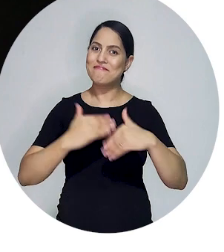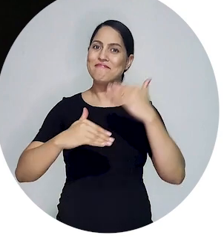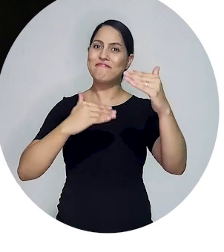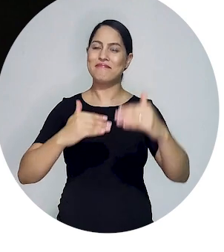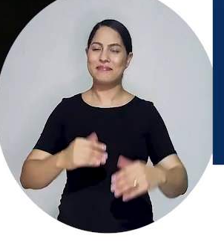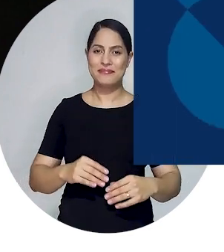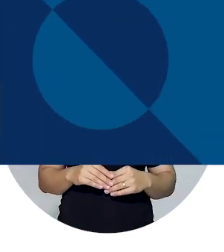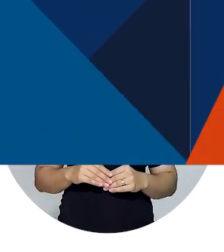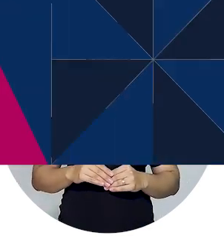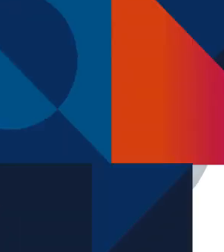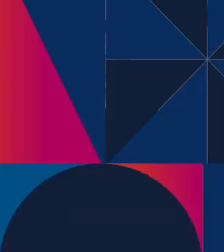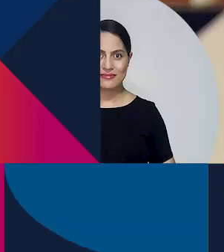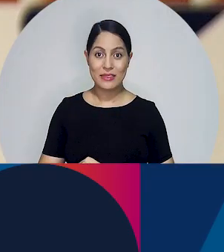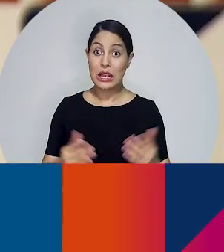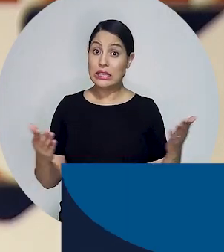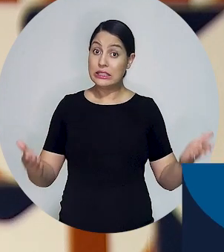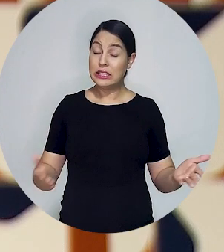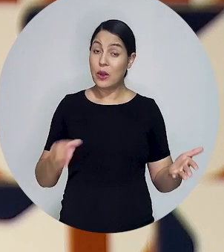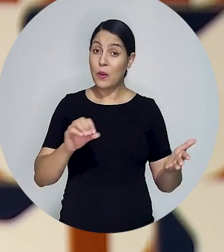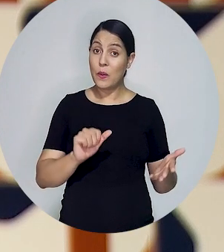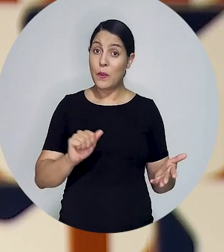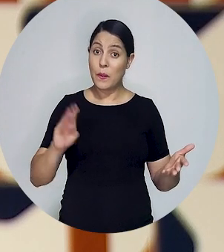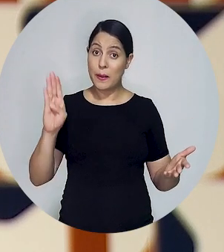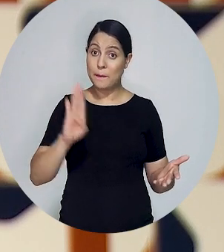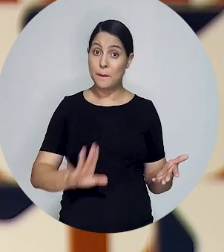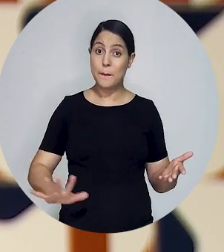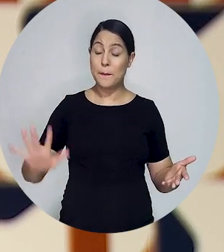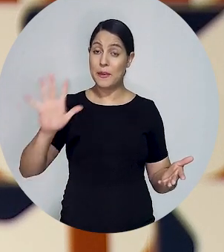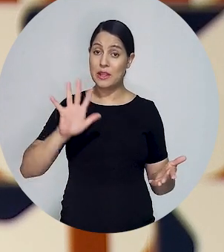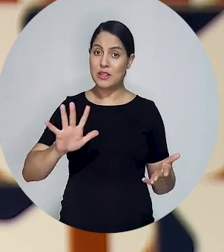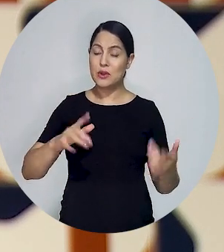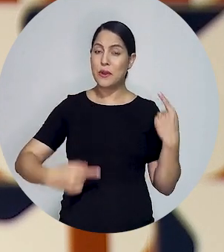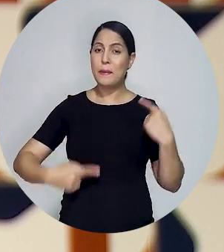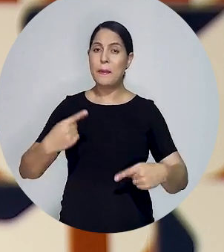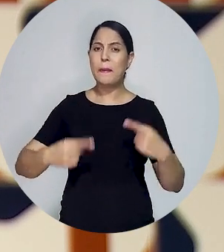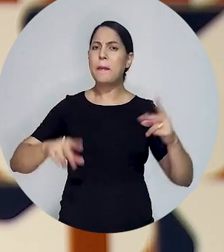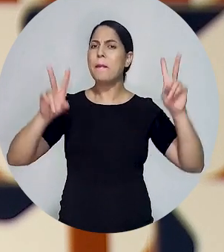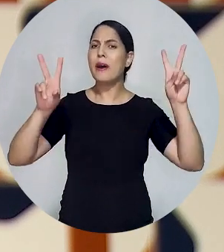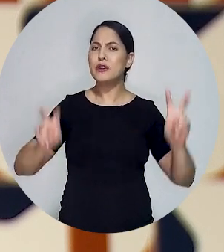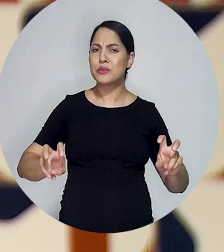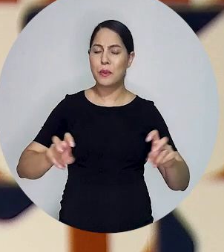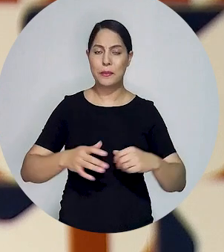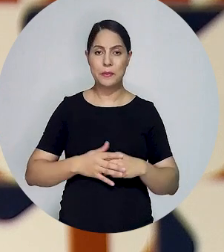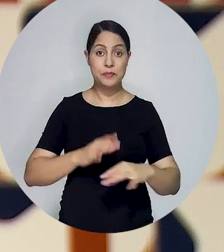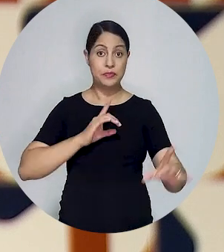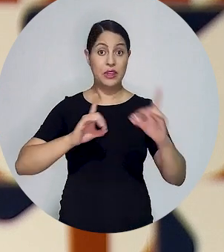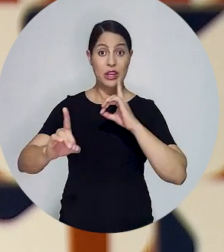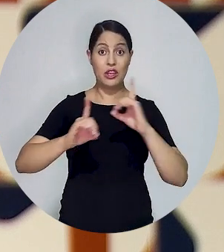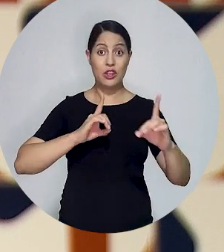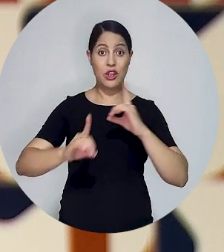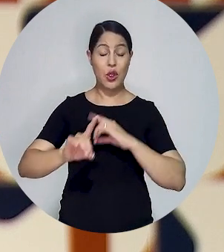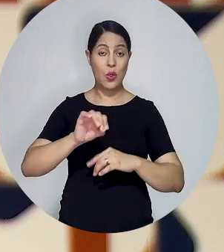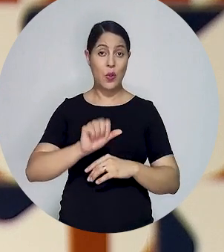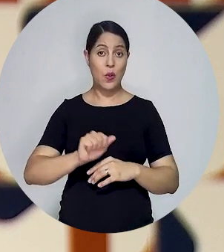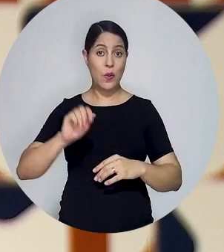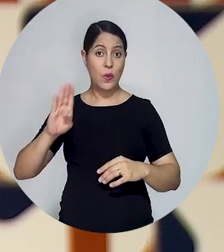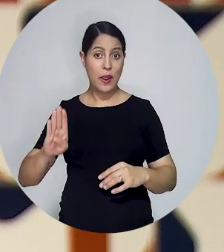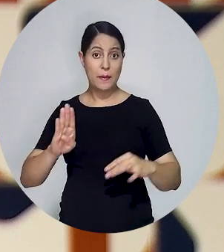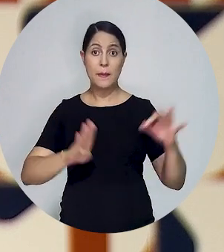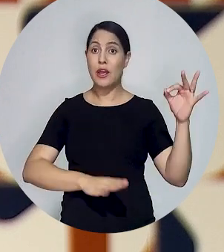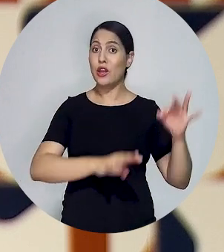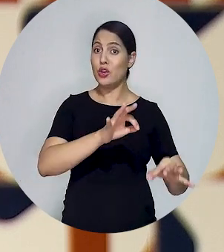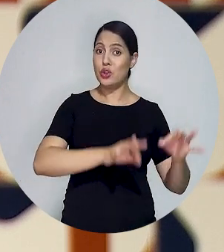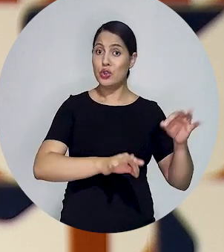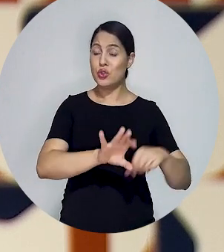sociedade. Fecha aspas. A OAB Nacional apresentou o debate Diálogos da OAB, Indicadores de Qualidade